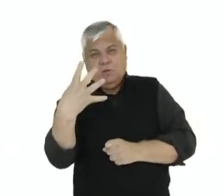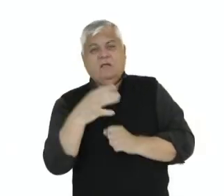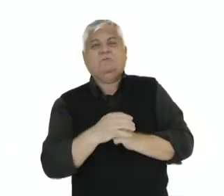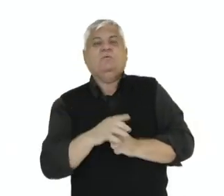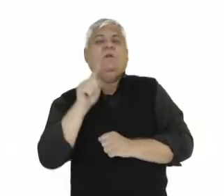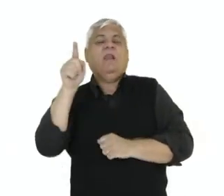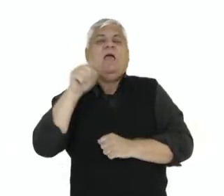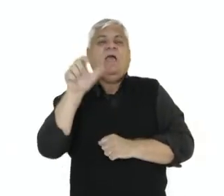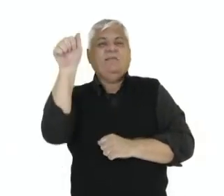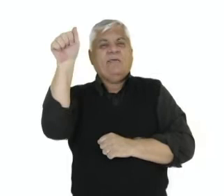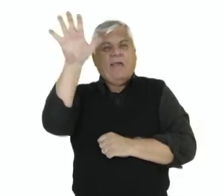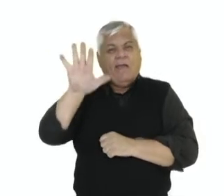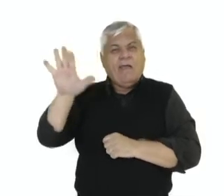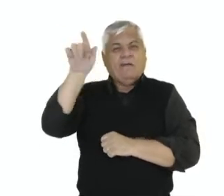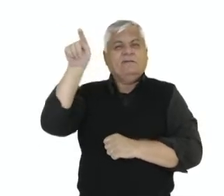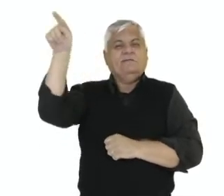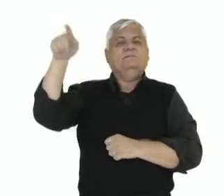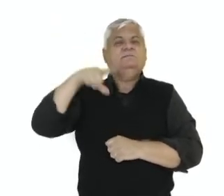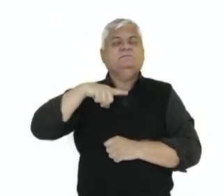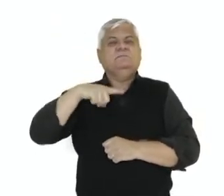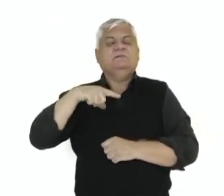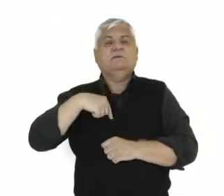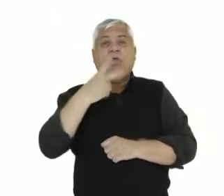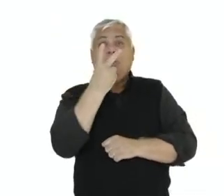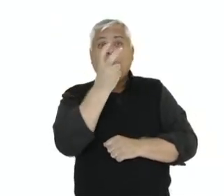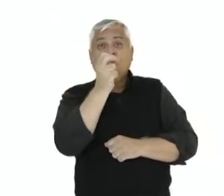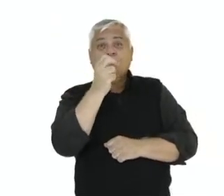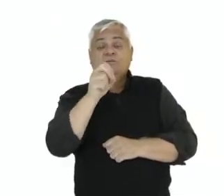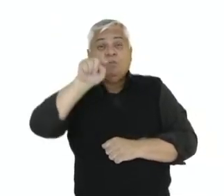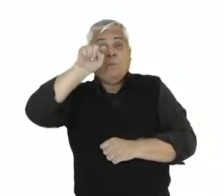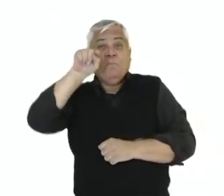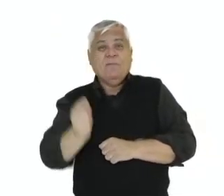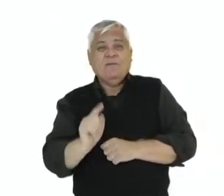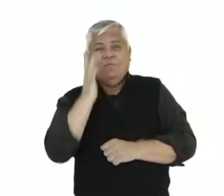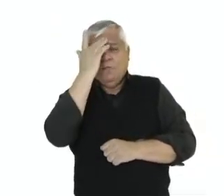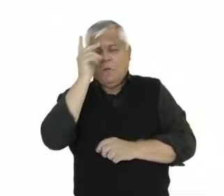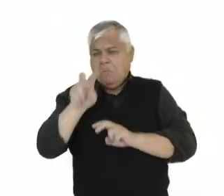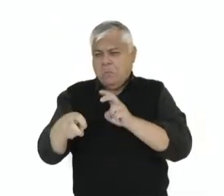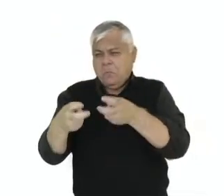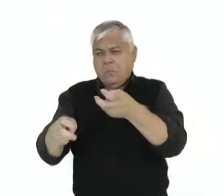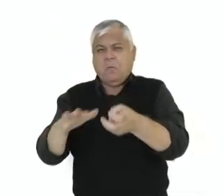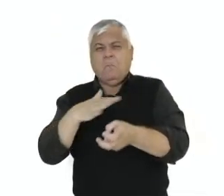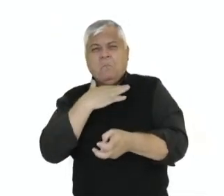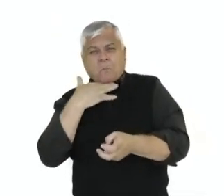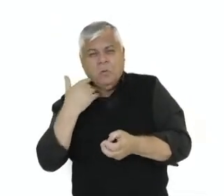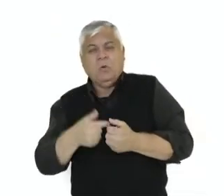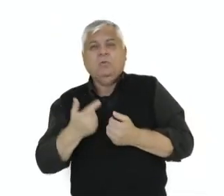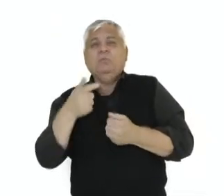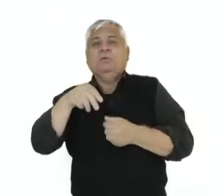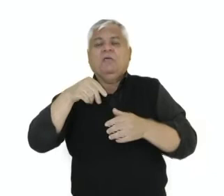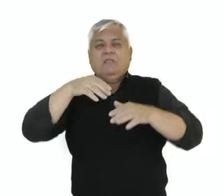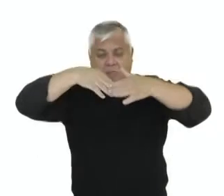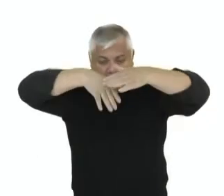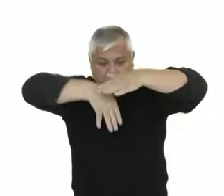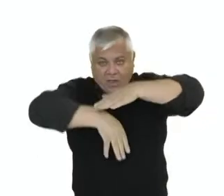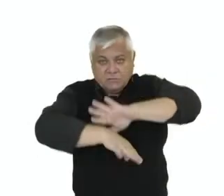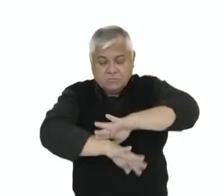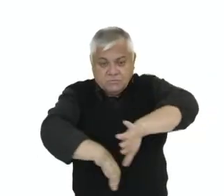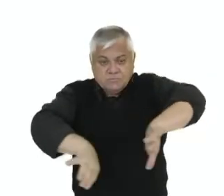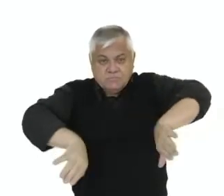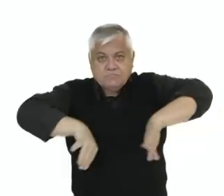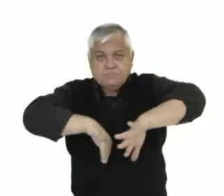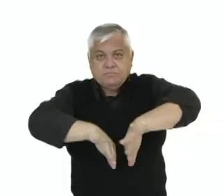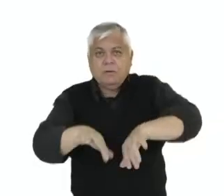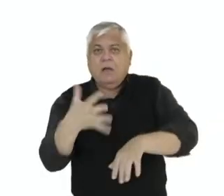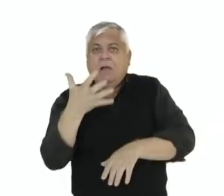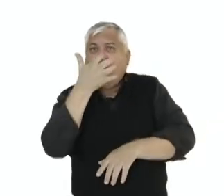Sudeste Asiático, que deixou mais de 200 mil mortos, alguns turistas que mergulhavam no fundo do oceano sobreviveram